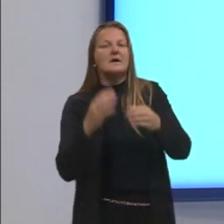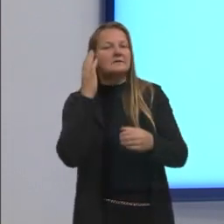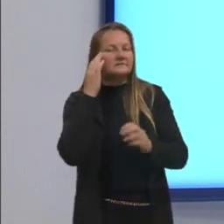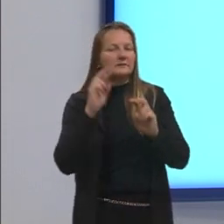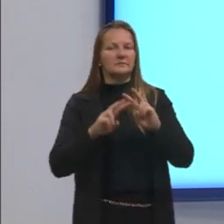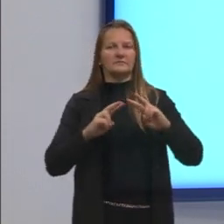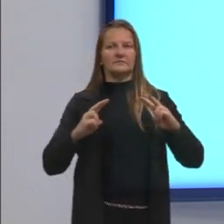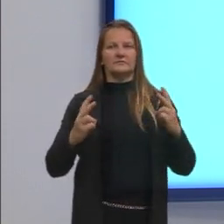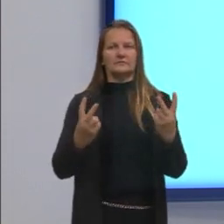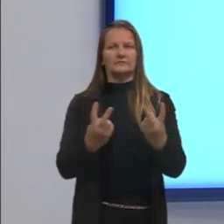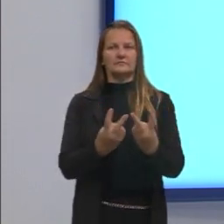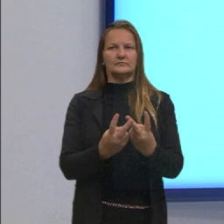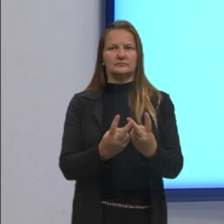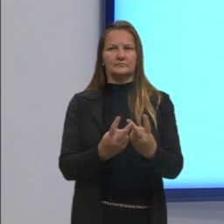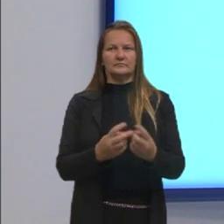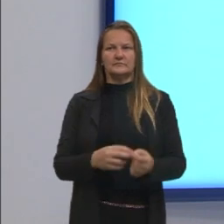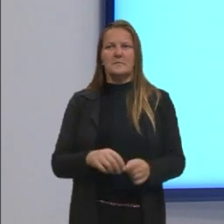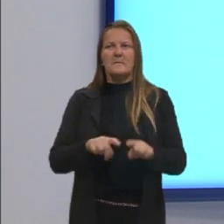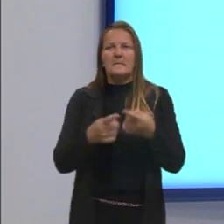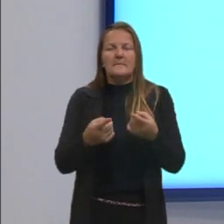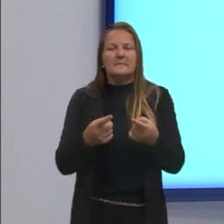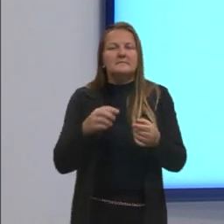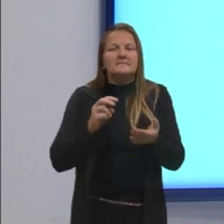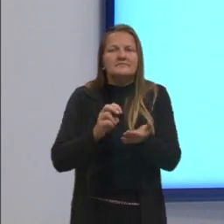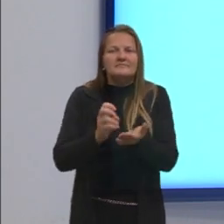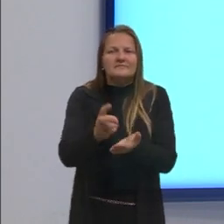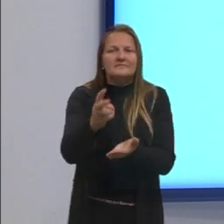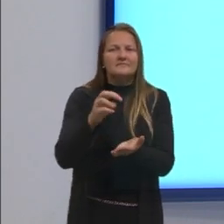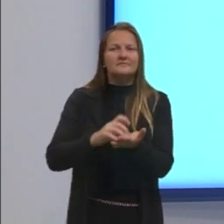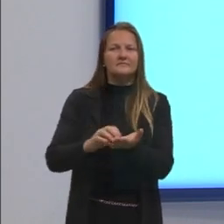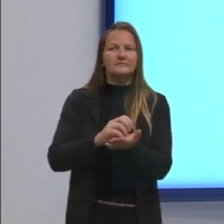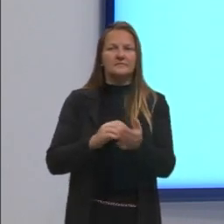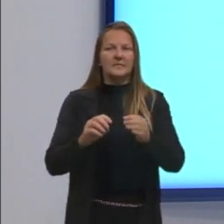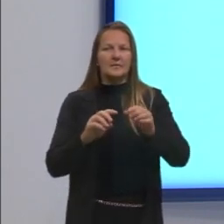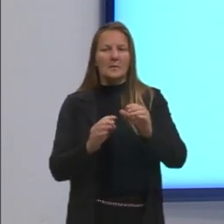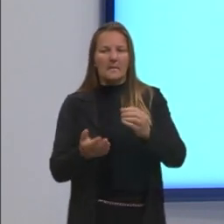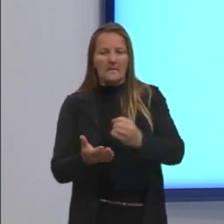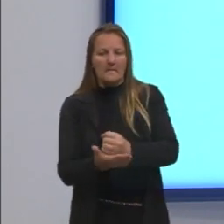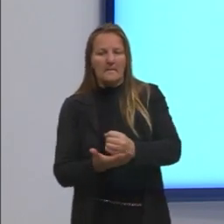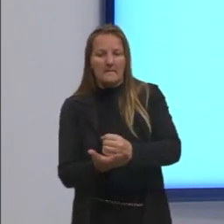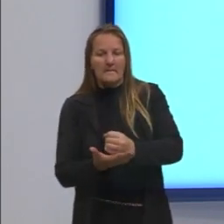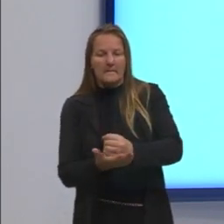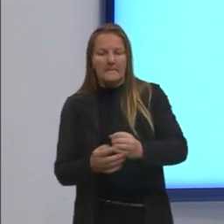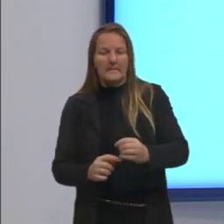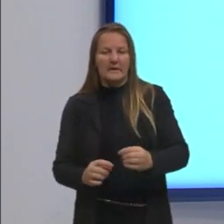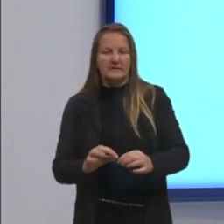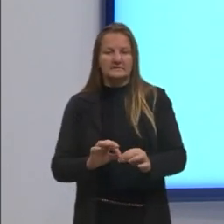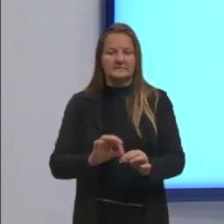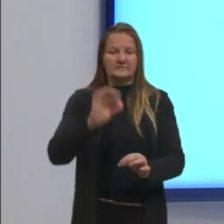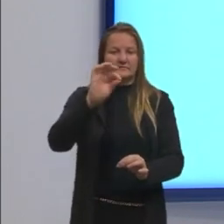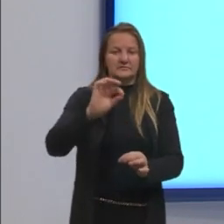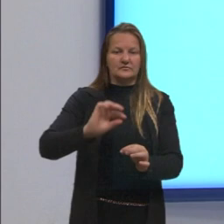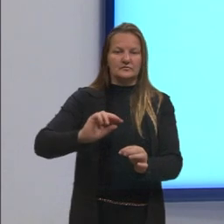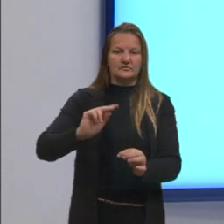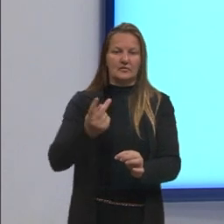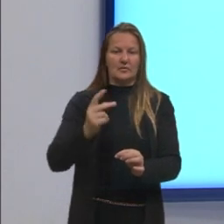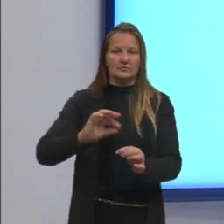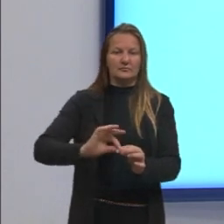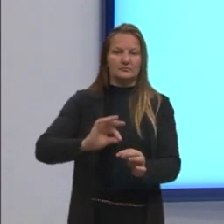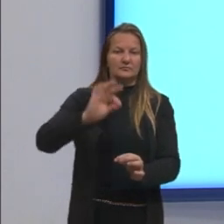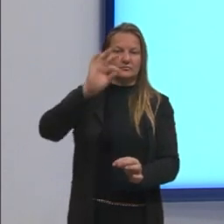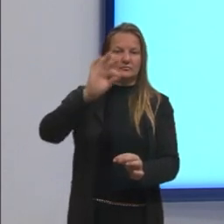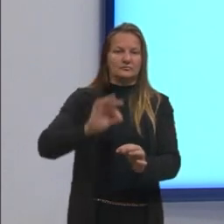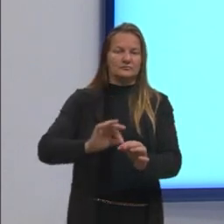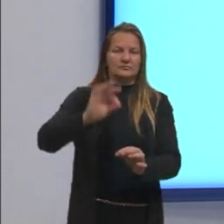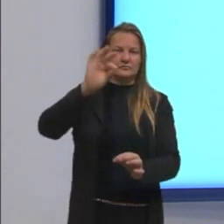o volume gente nós sempre calculamos a área da base vezes altura o que que seria a